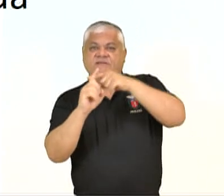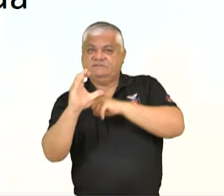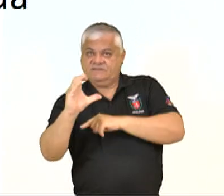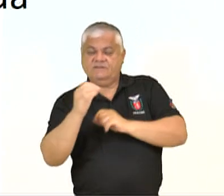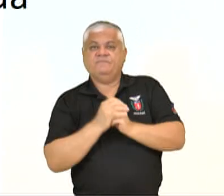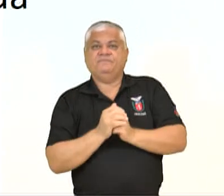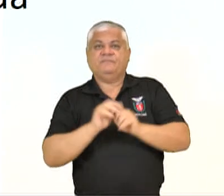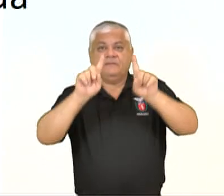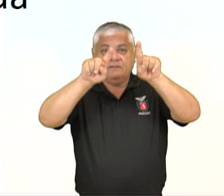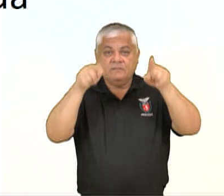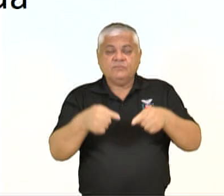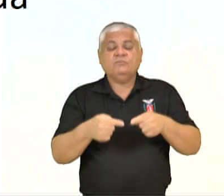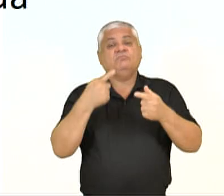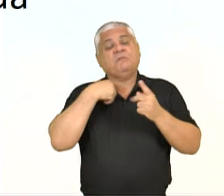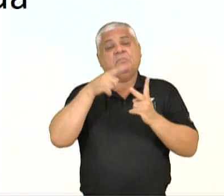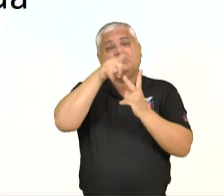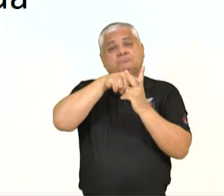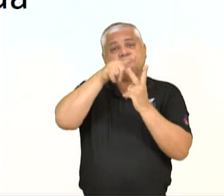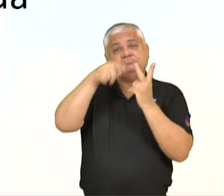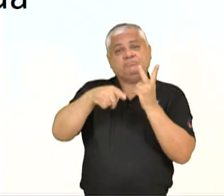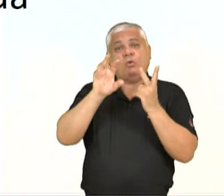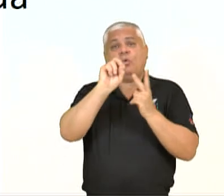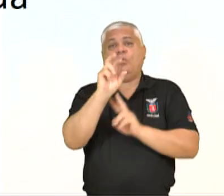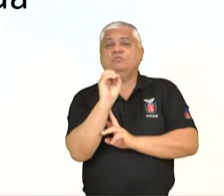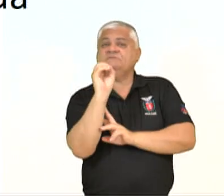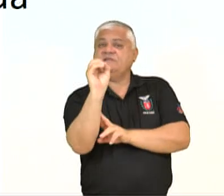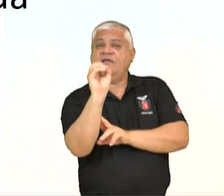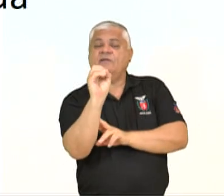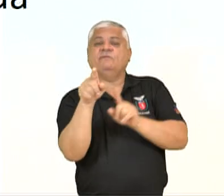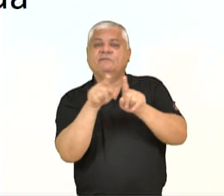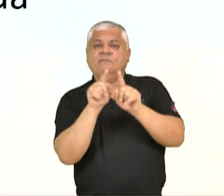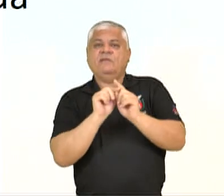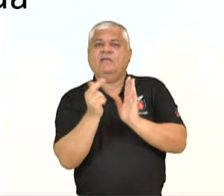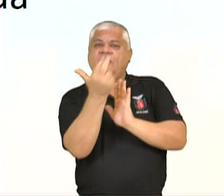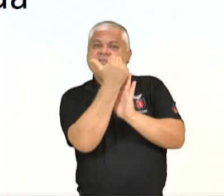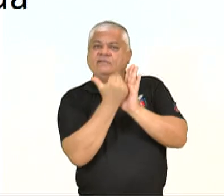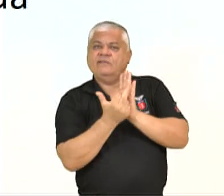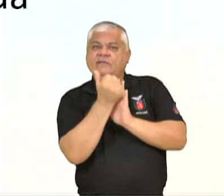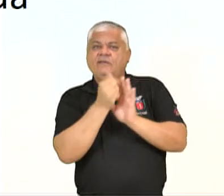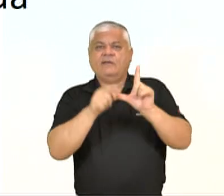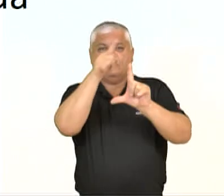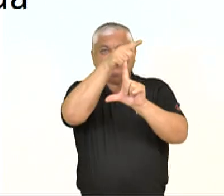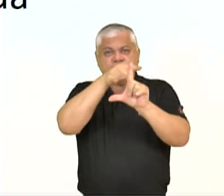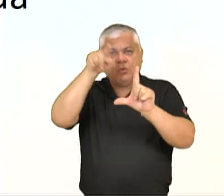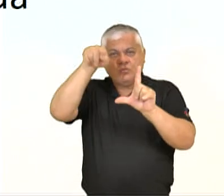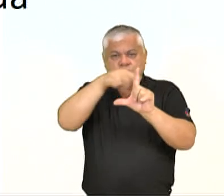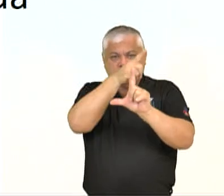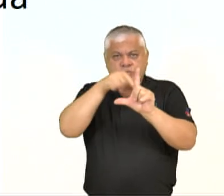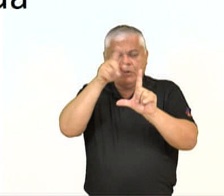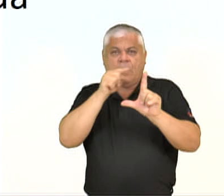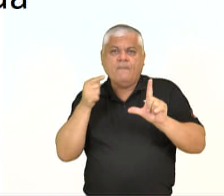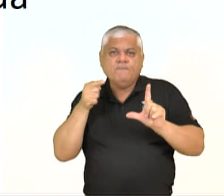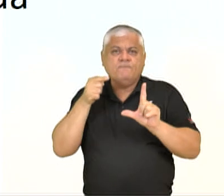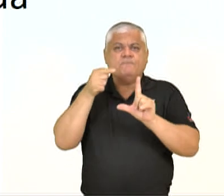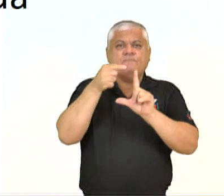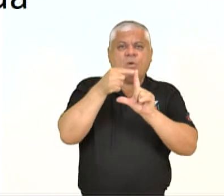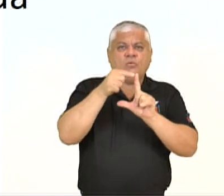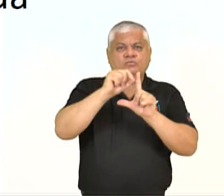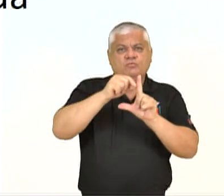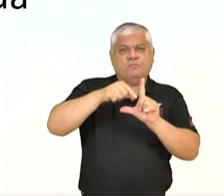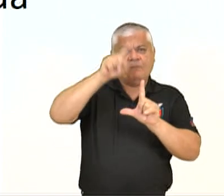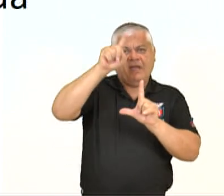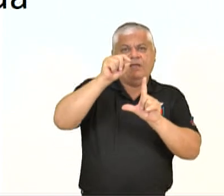ou zeros da função quadrática por meio de sua representação gráfica e identificar pontos máximos e mínimos